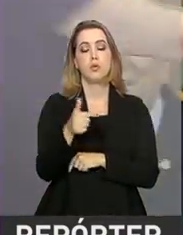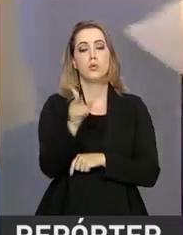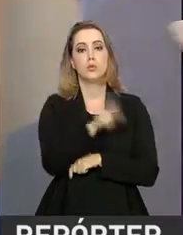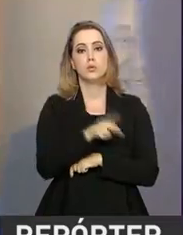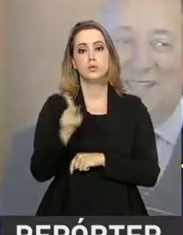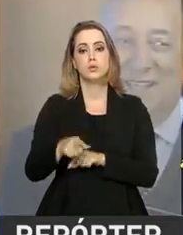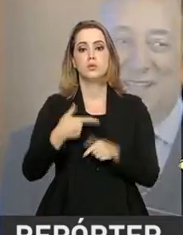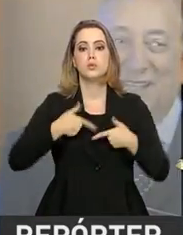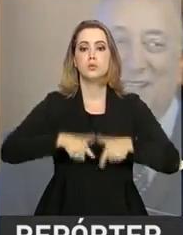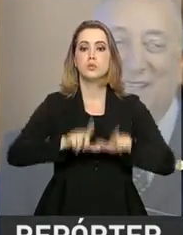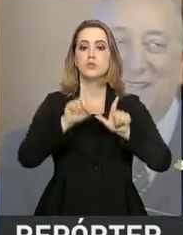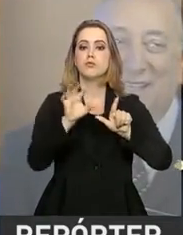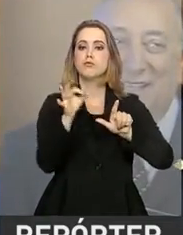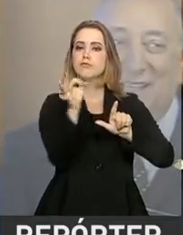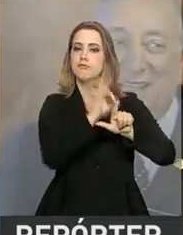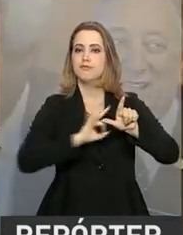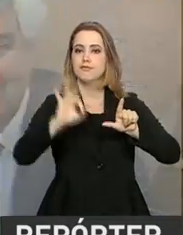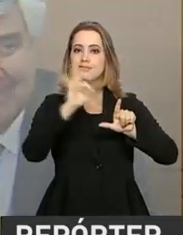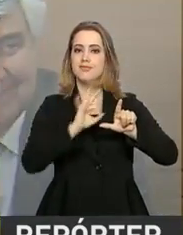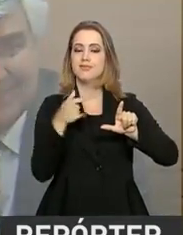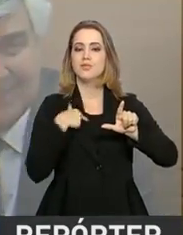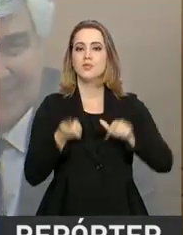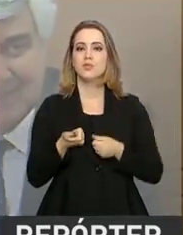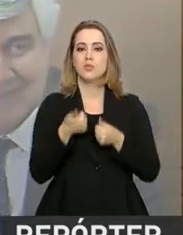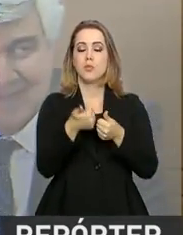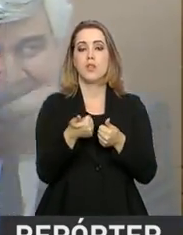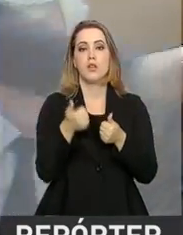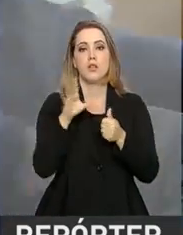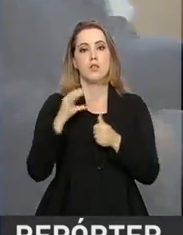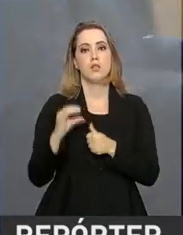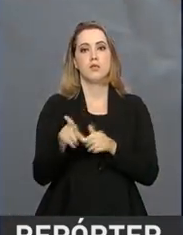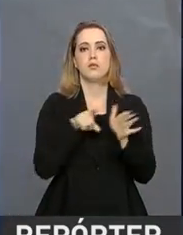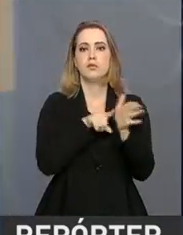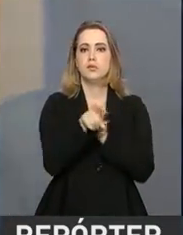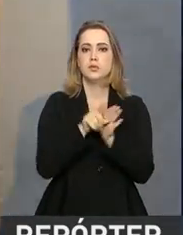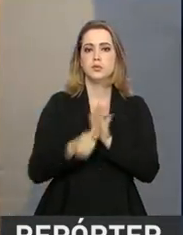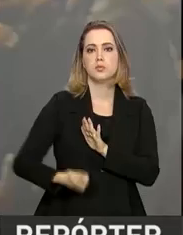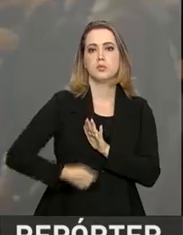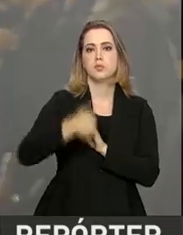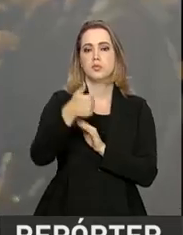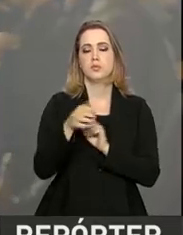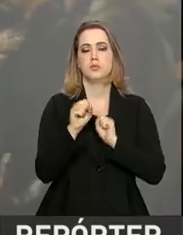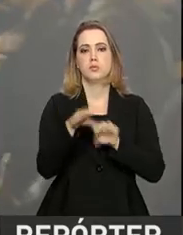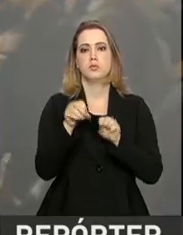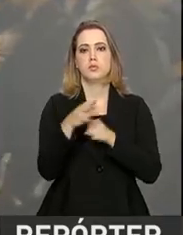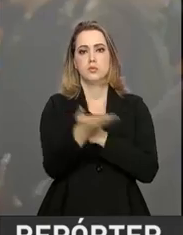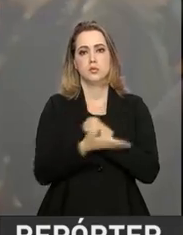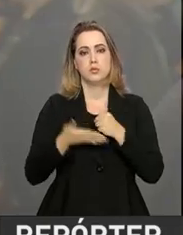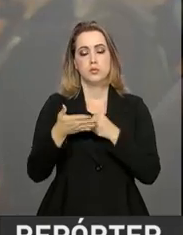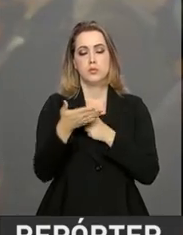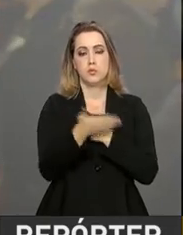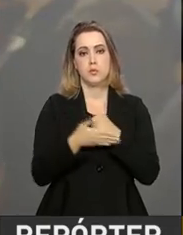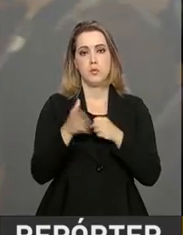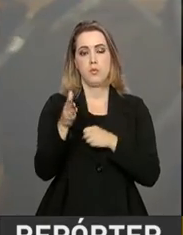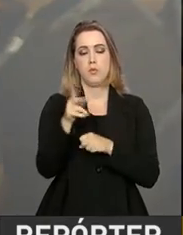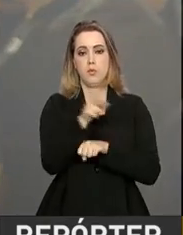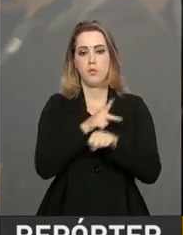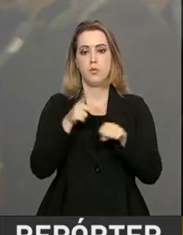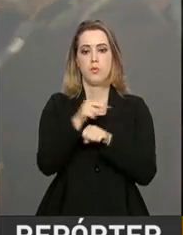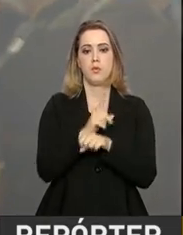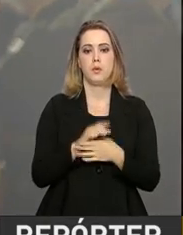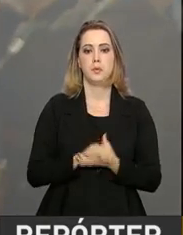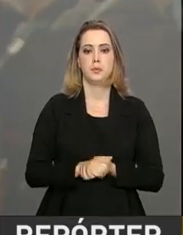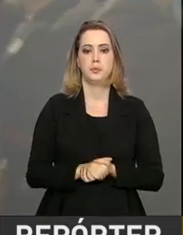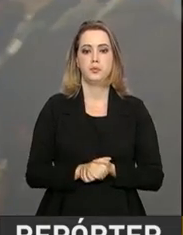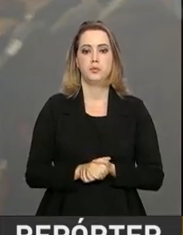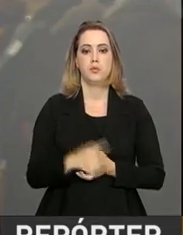de reconhecer trabalhos relevantes, a homenagem incentiva a pesquisa e melhora a educação do país. Se nós analisarmos a biografia de cada um